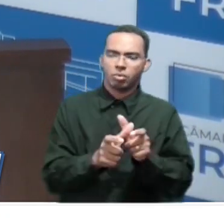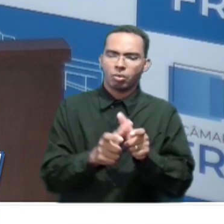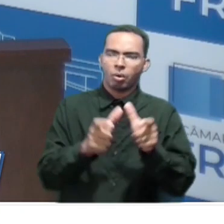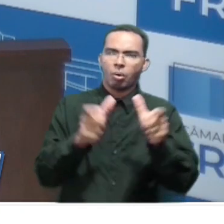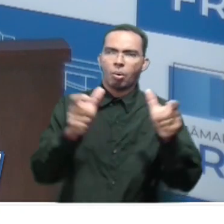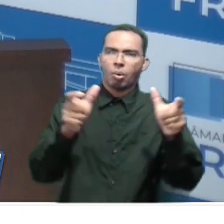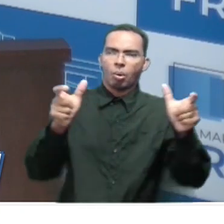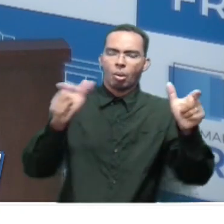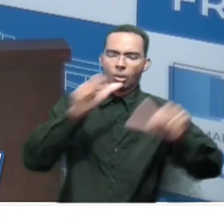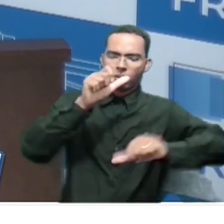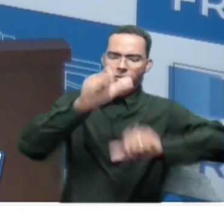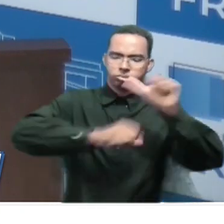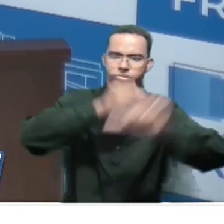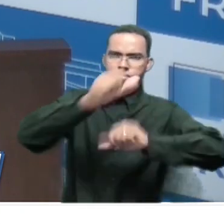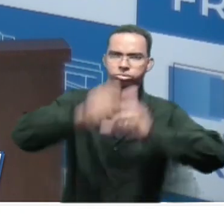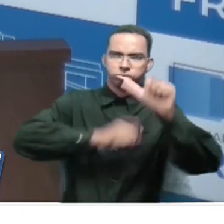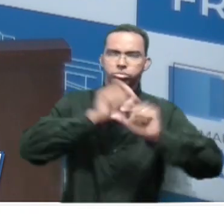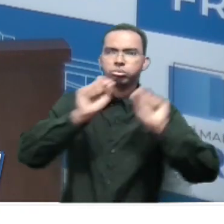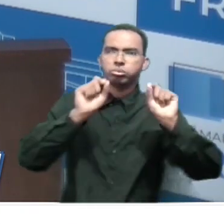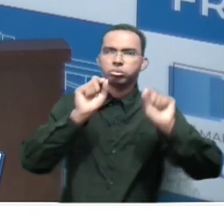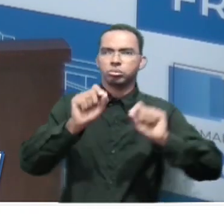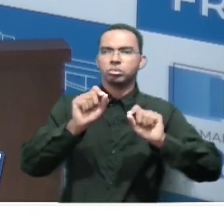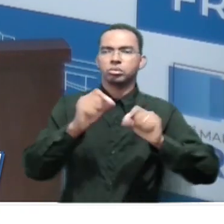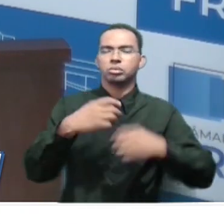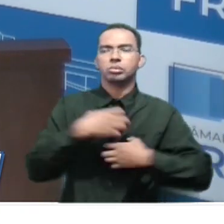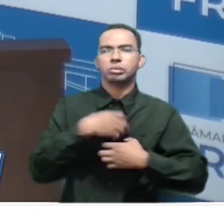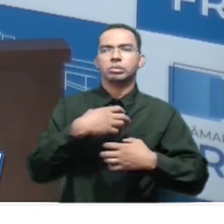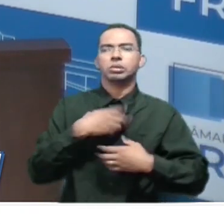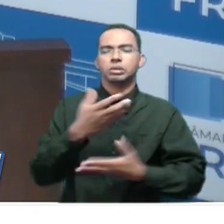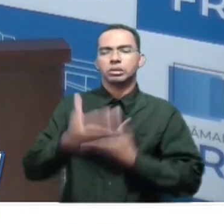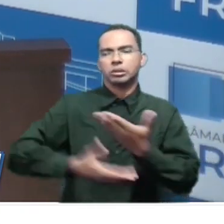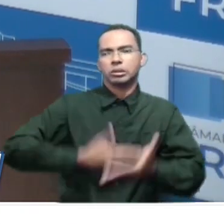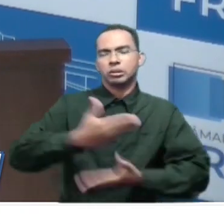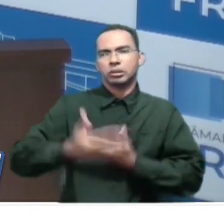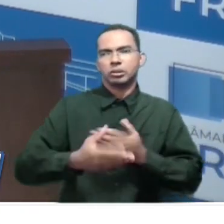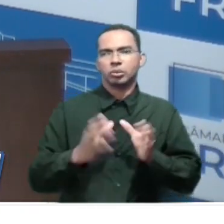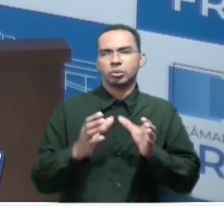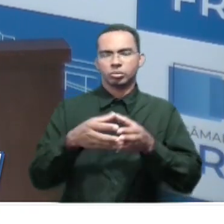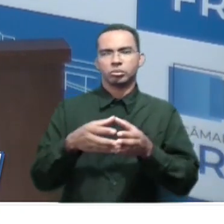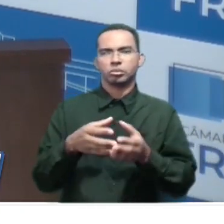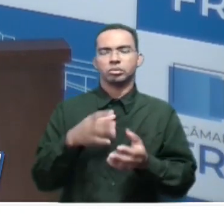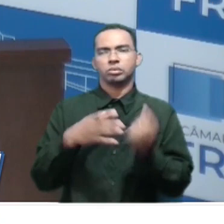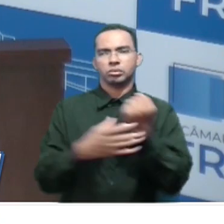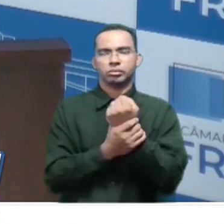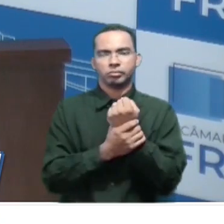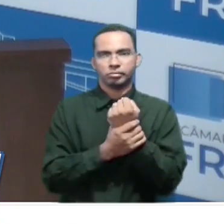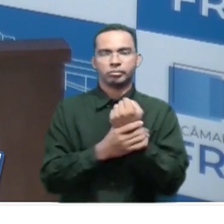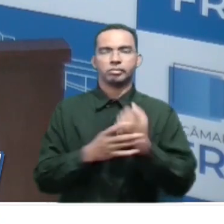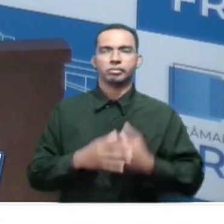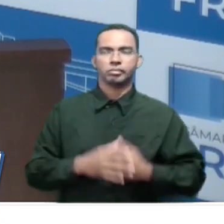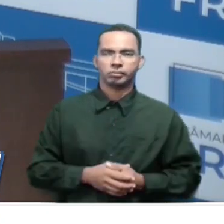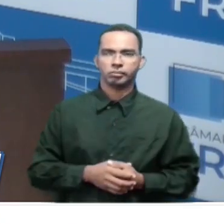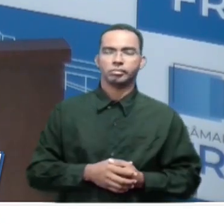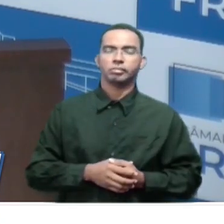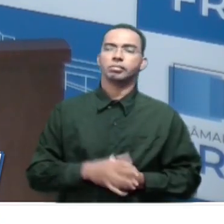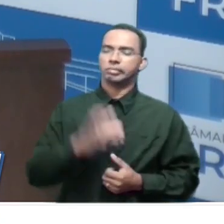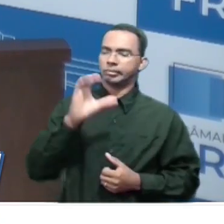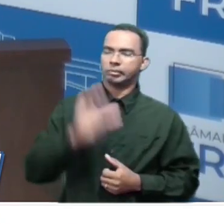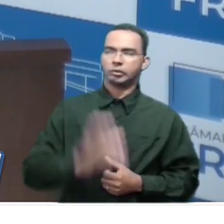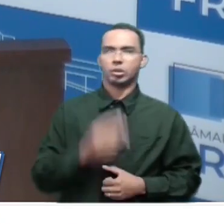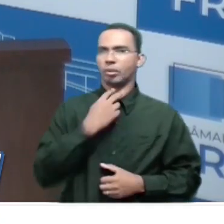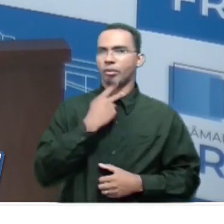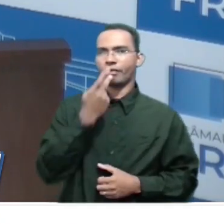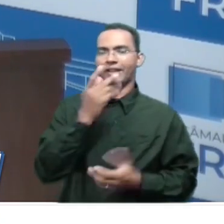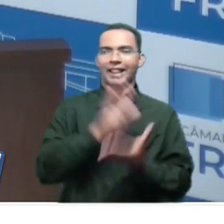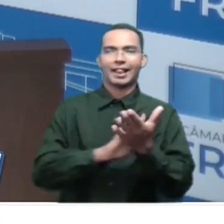transformado no modus operandi das forças de segurança. O cidadão não pode falar